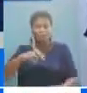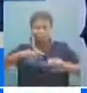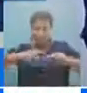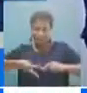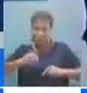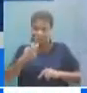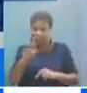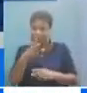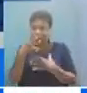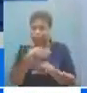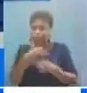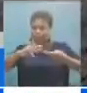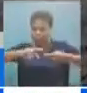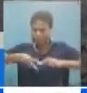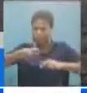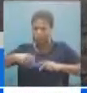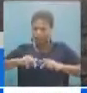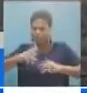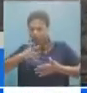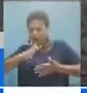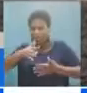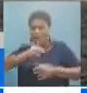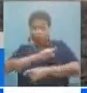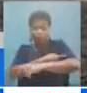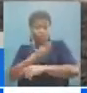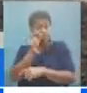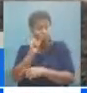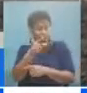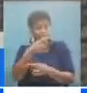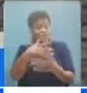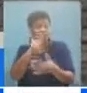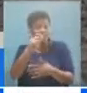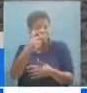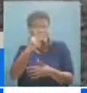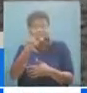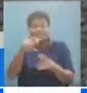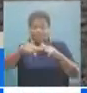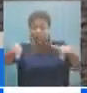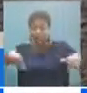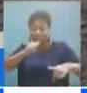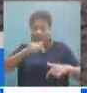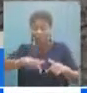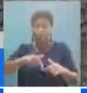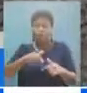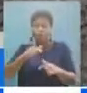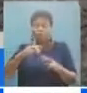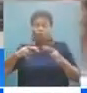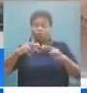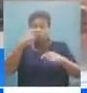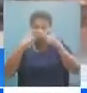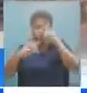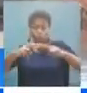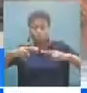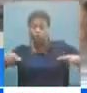Vicente garantiu que a autarquia está a ponderar reforçar a segurança da ETAR, que é usada pela população como ponto de travessia